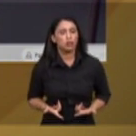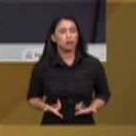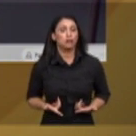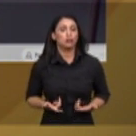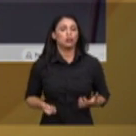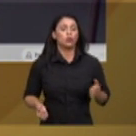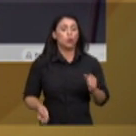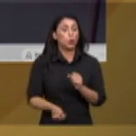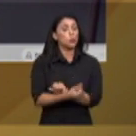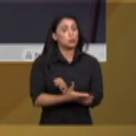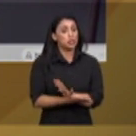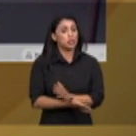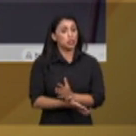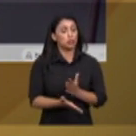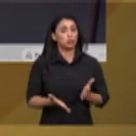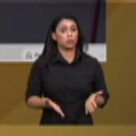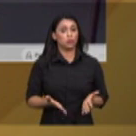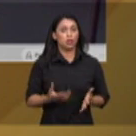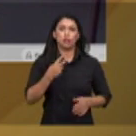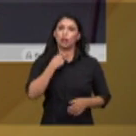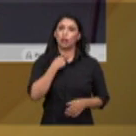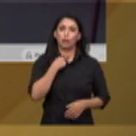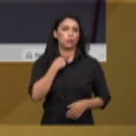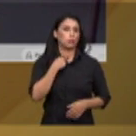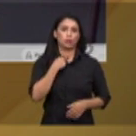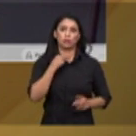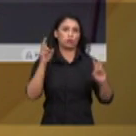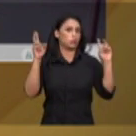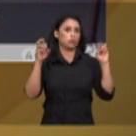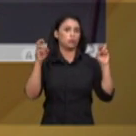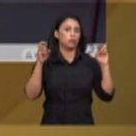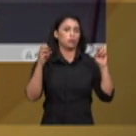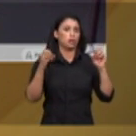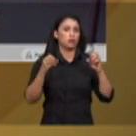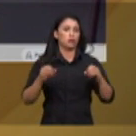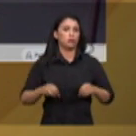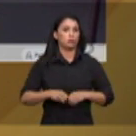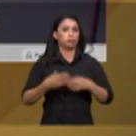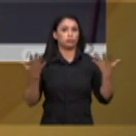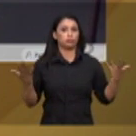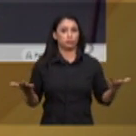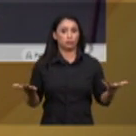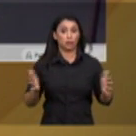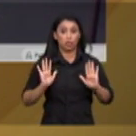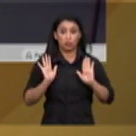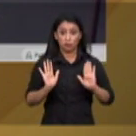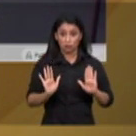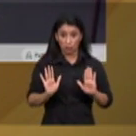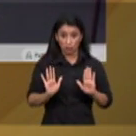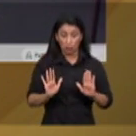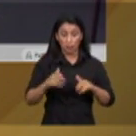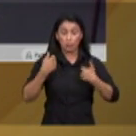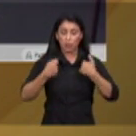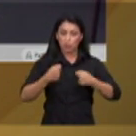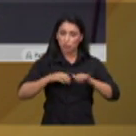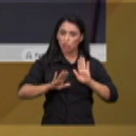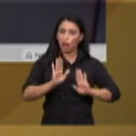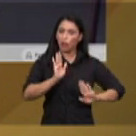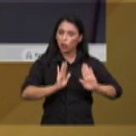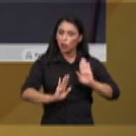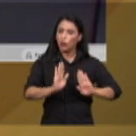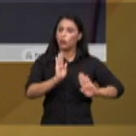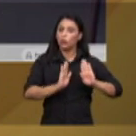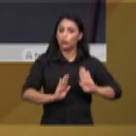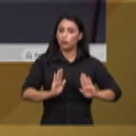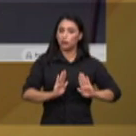não há que banalizar, não há que vulgarizar o assunto. Por isso que o assunto é cercado de cautelas,